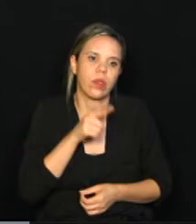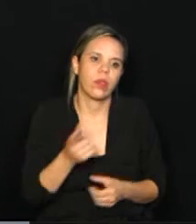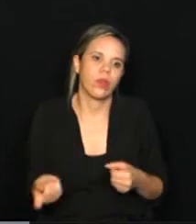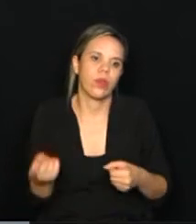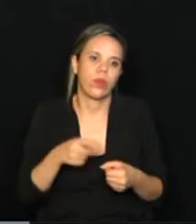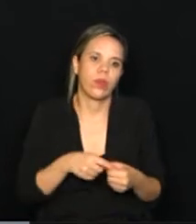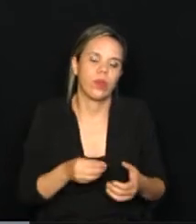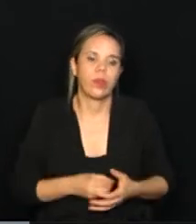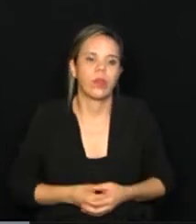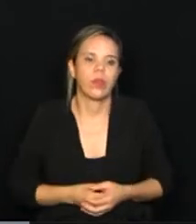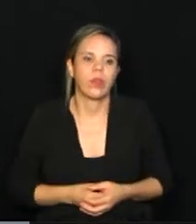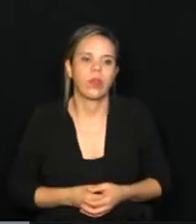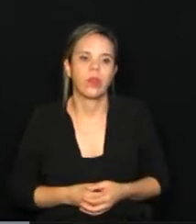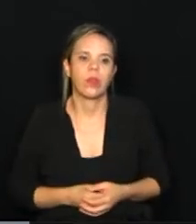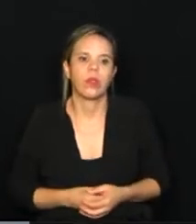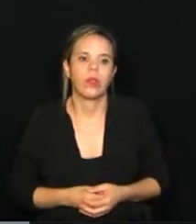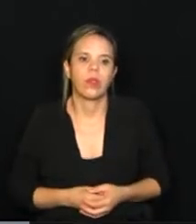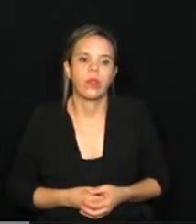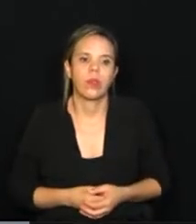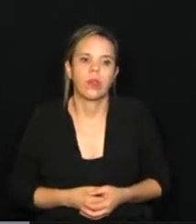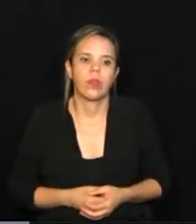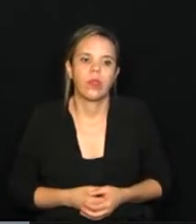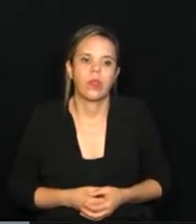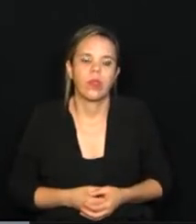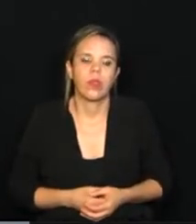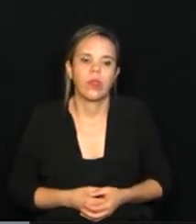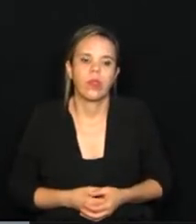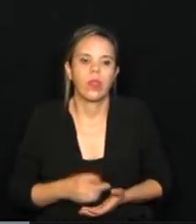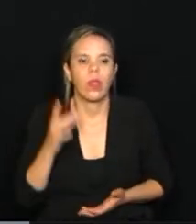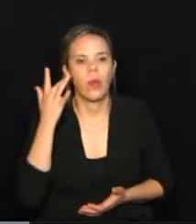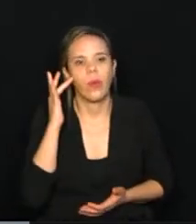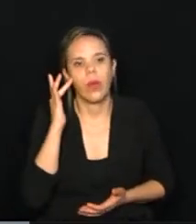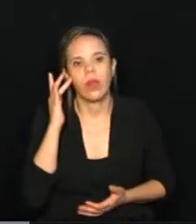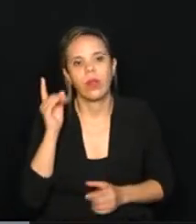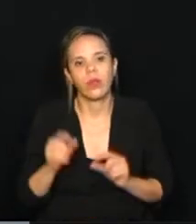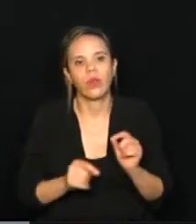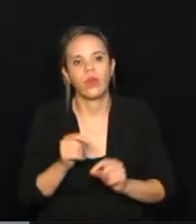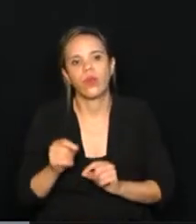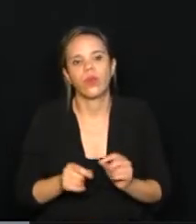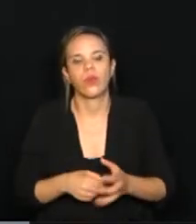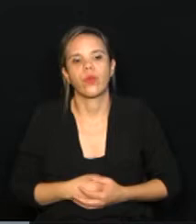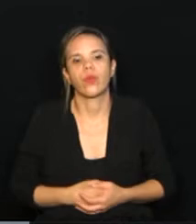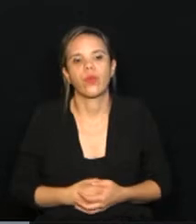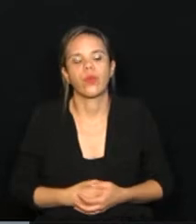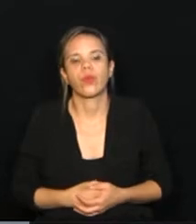voltar. E eu acho que